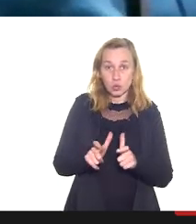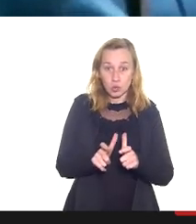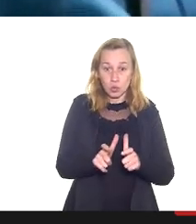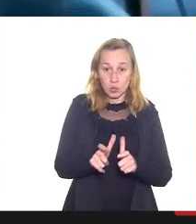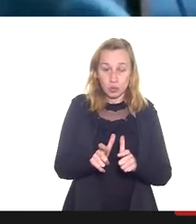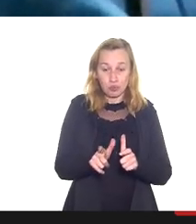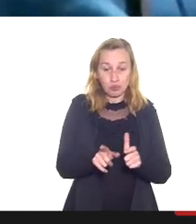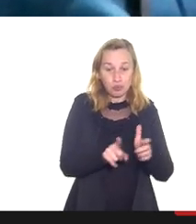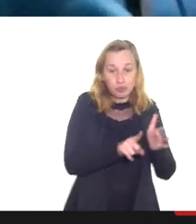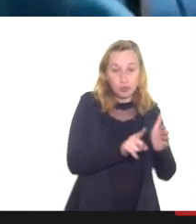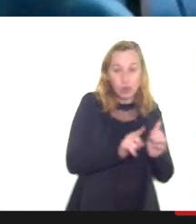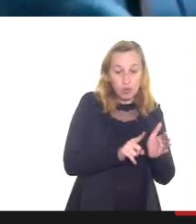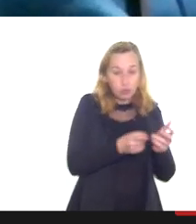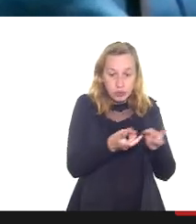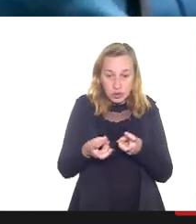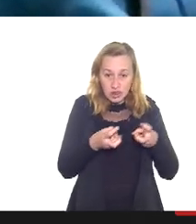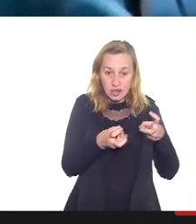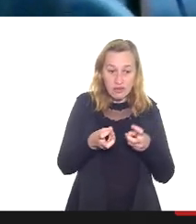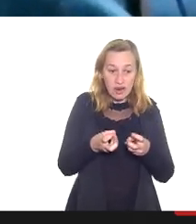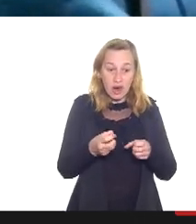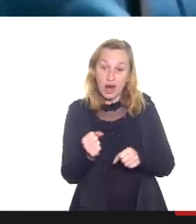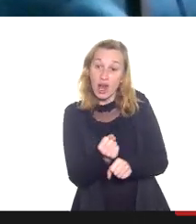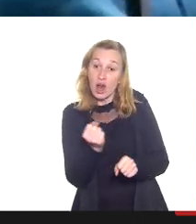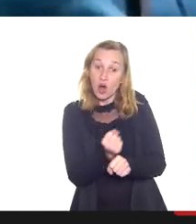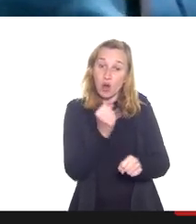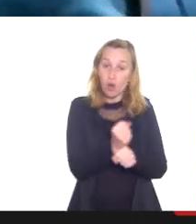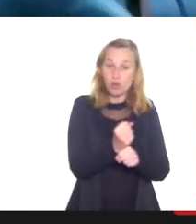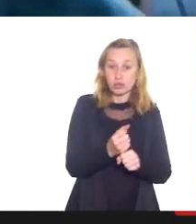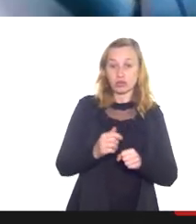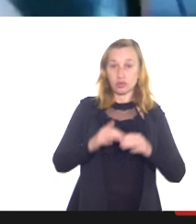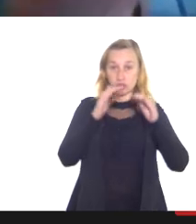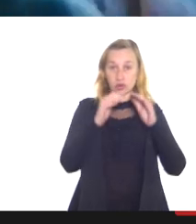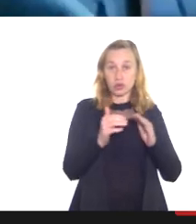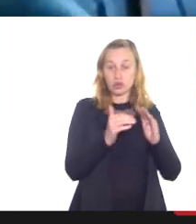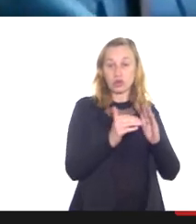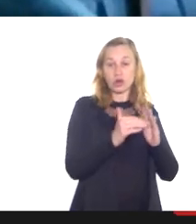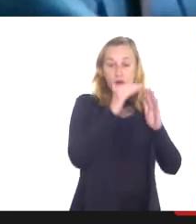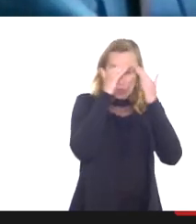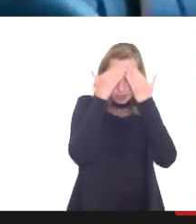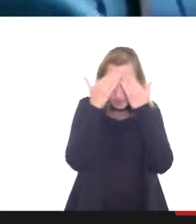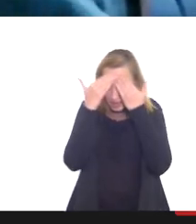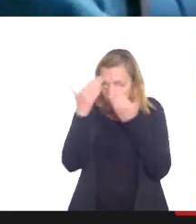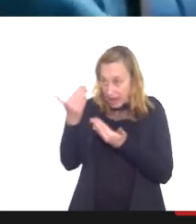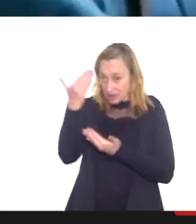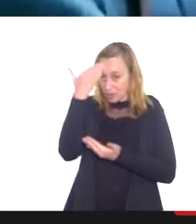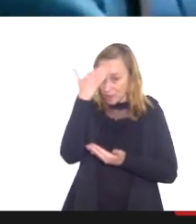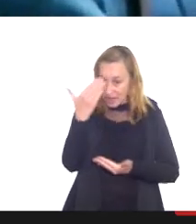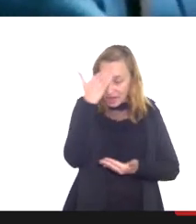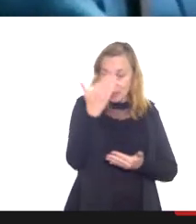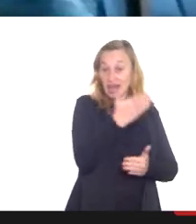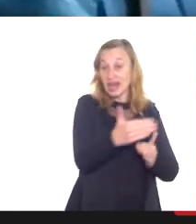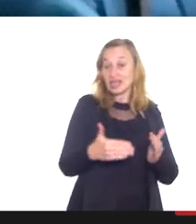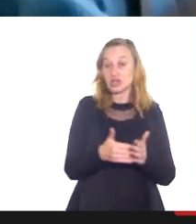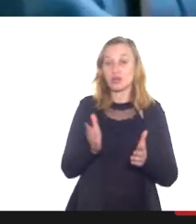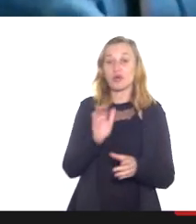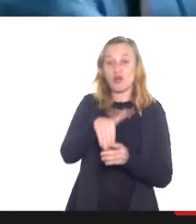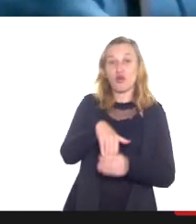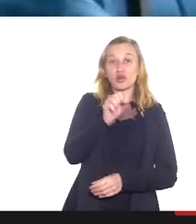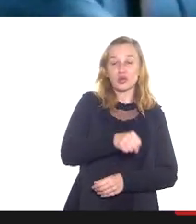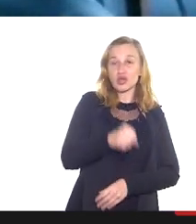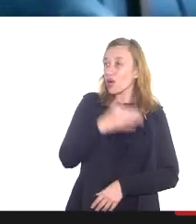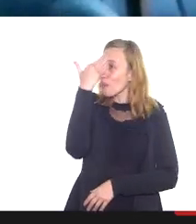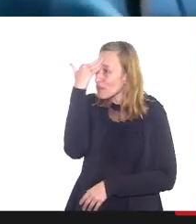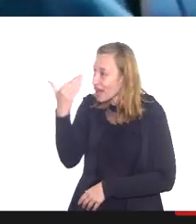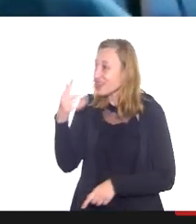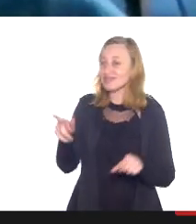verificar o andamento dessas obras e dessas obrigações. E obrigado a todos pelo voto favorável,